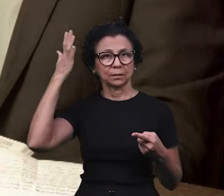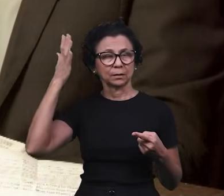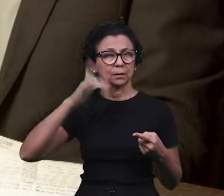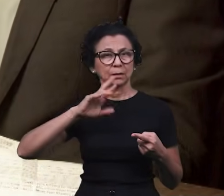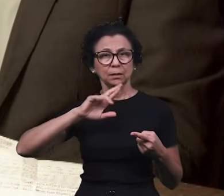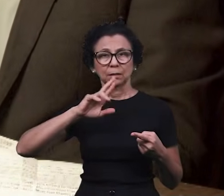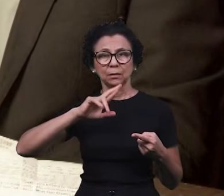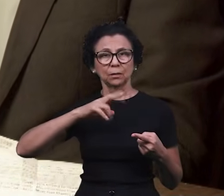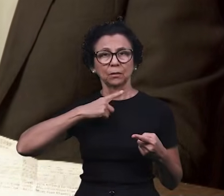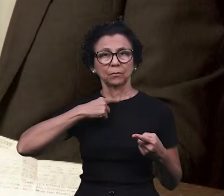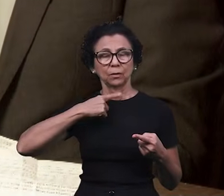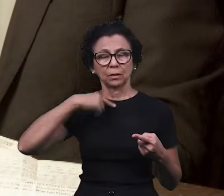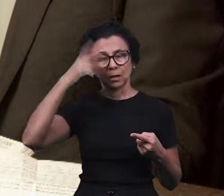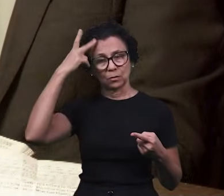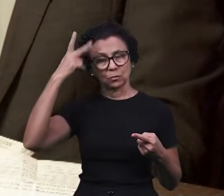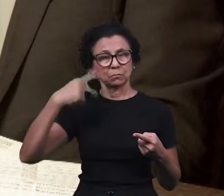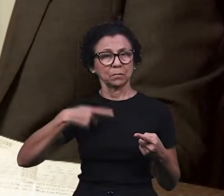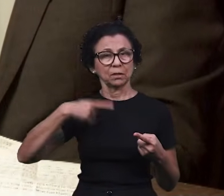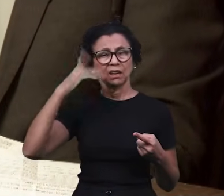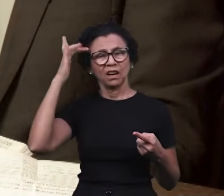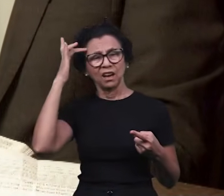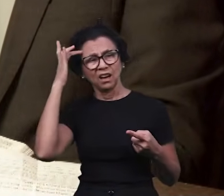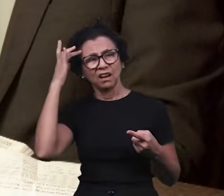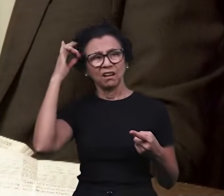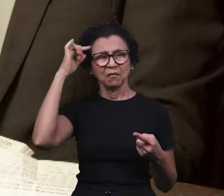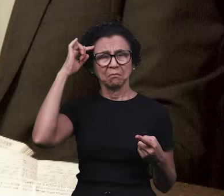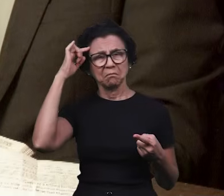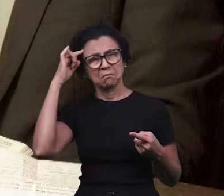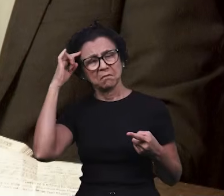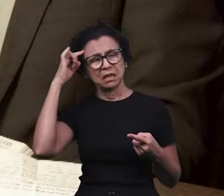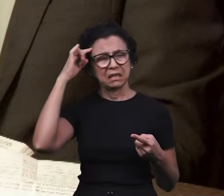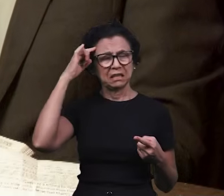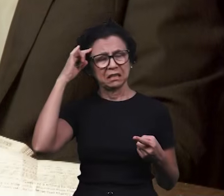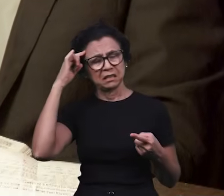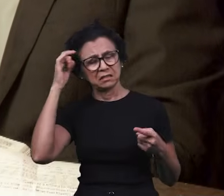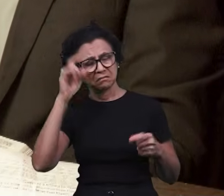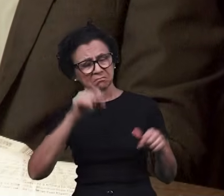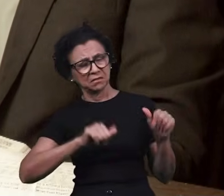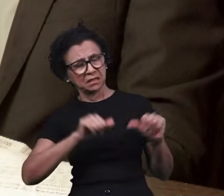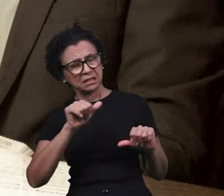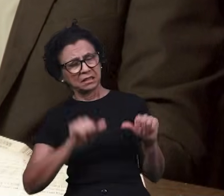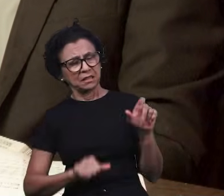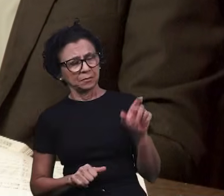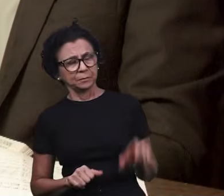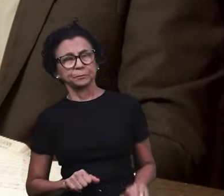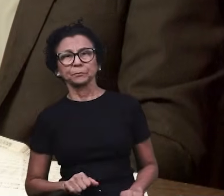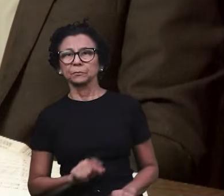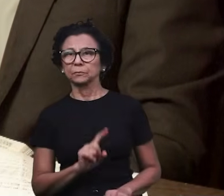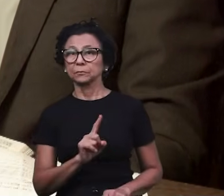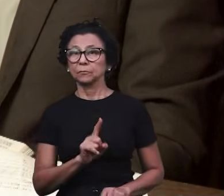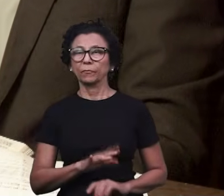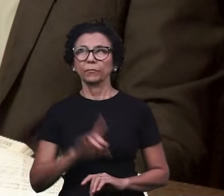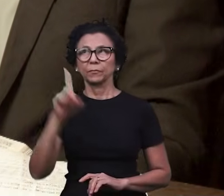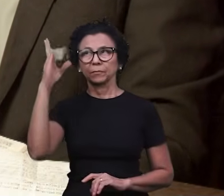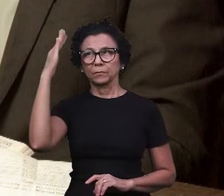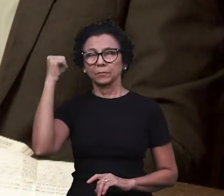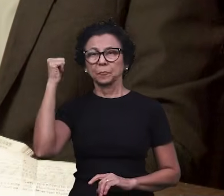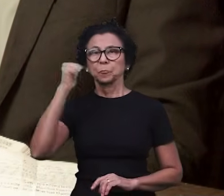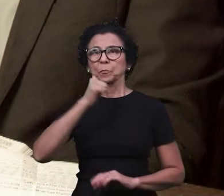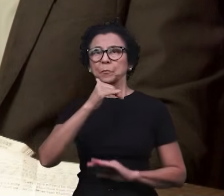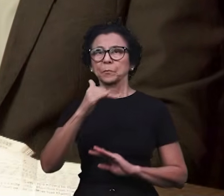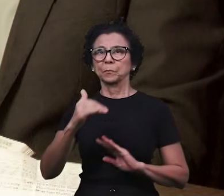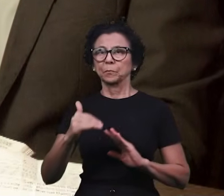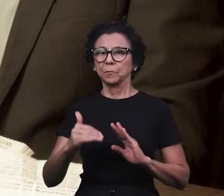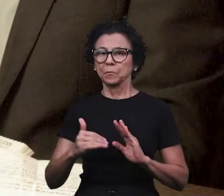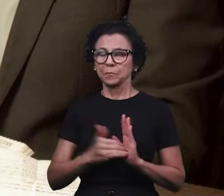Não é o que eu penso, não é o que eu acho. Na obra de Deus sempre é assim, é aquilo que Deus tem, aquilo que Deus estabeleceu. E o mais